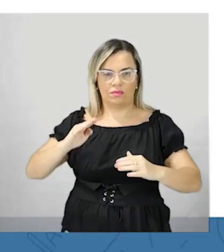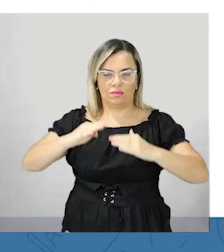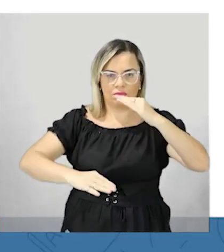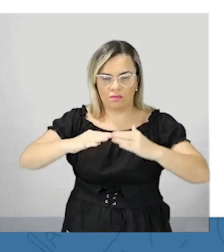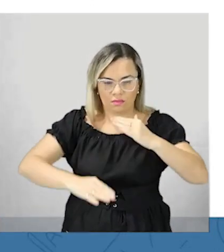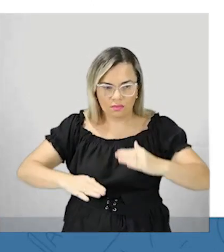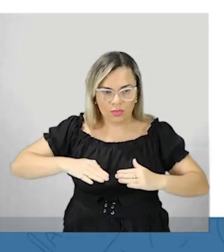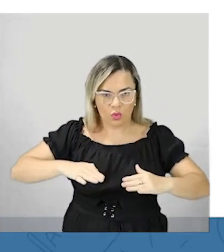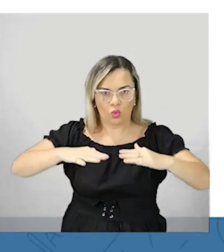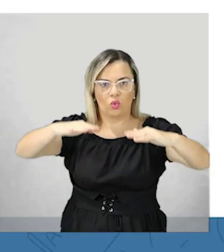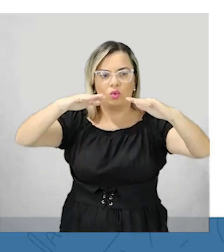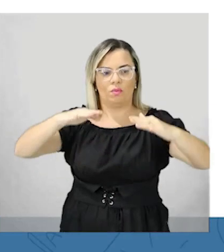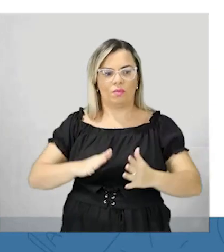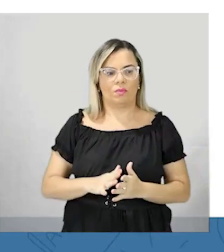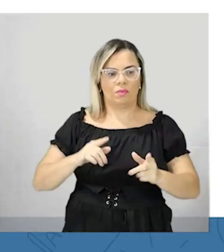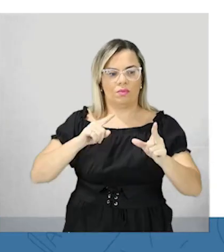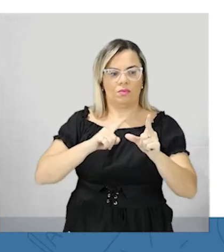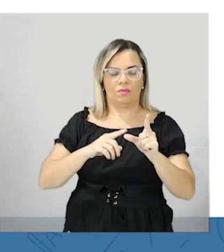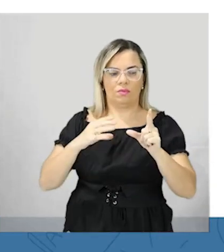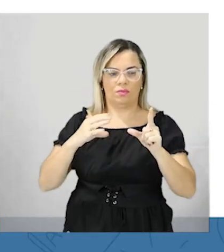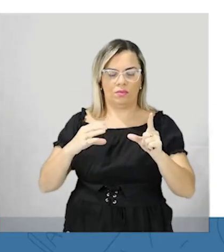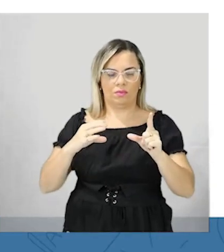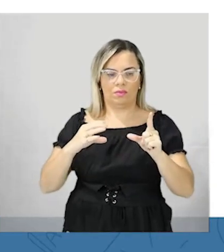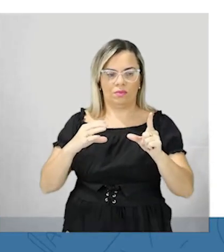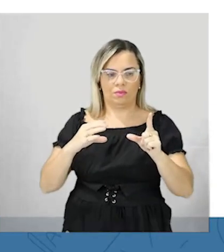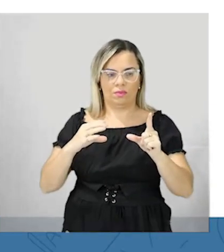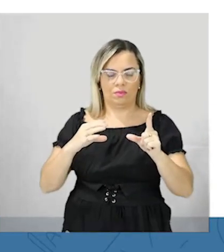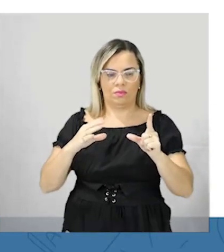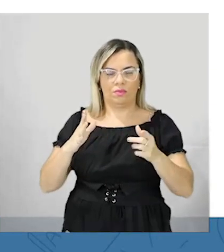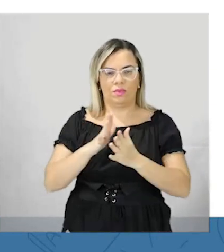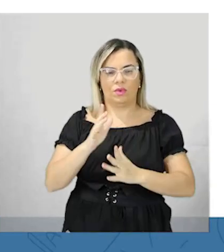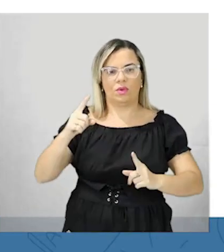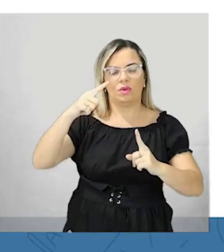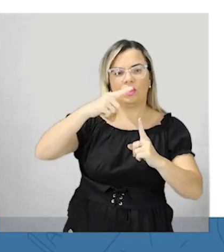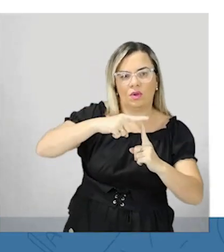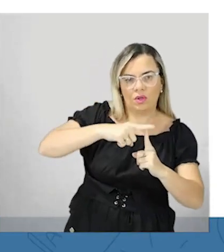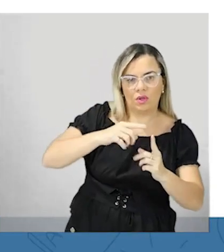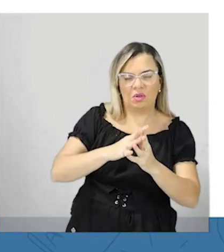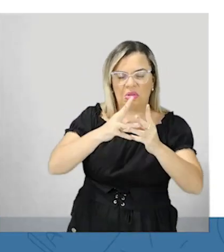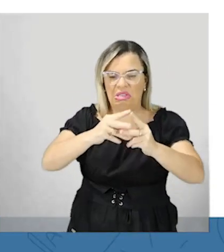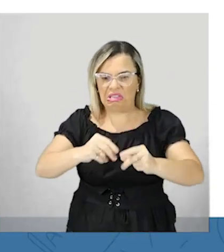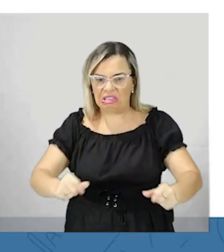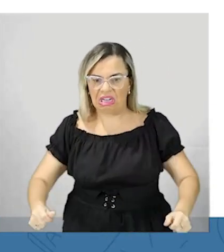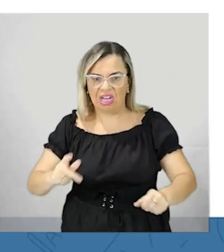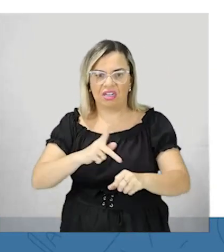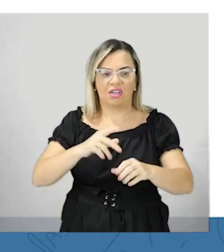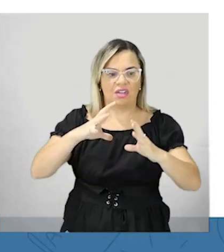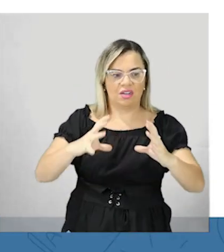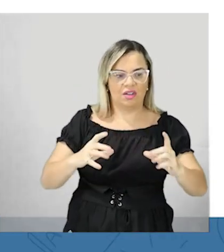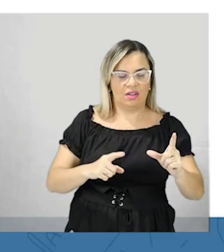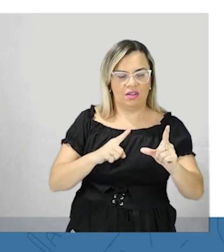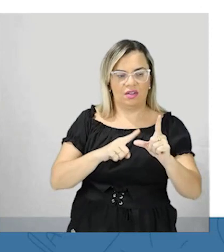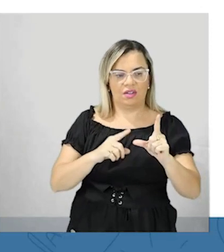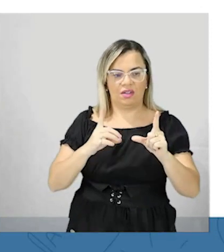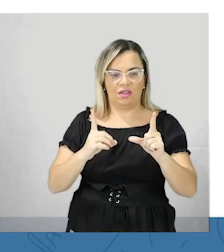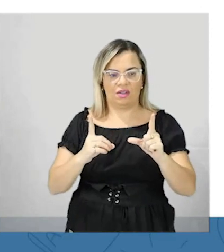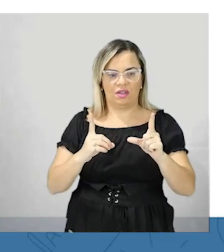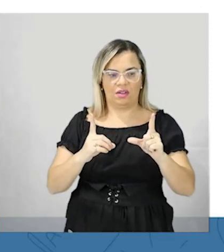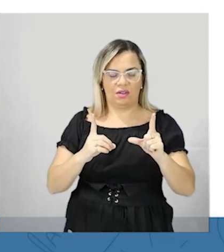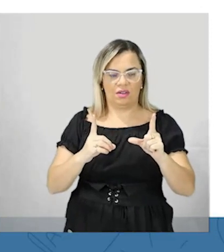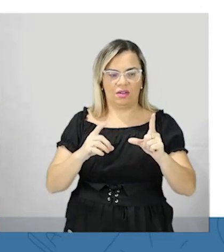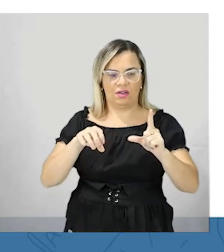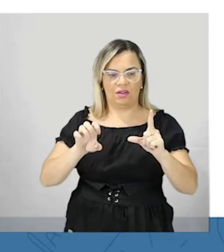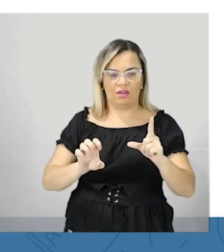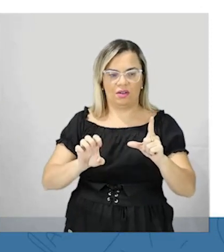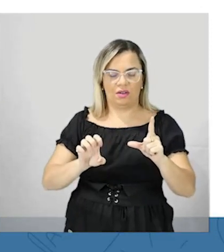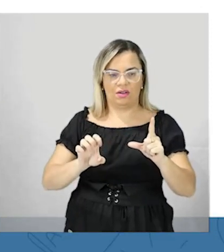abalos sísmicos, terremotos, é no caso o intemperismo biológico, é um tipo de desgaste de rocha, tá certo? É o derramamento basáltico ou é a